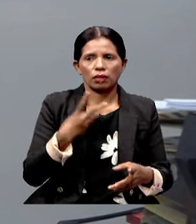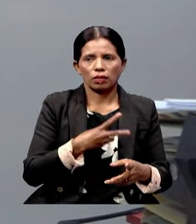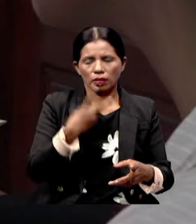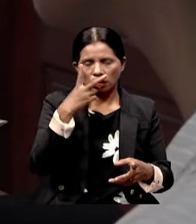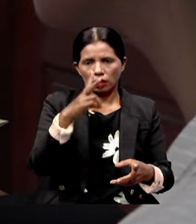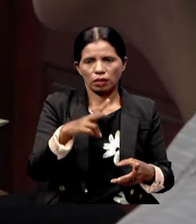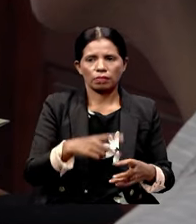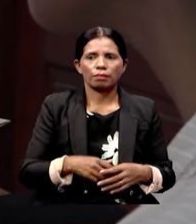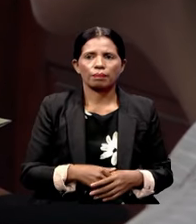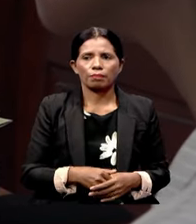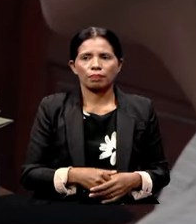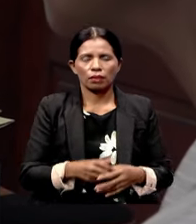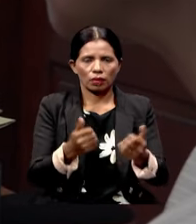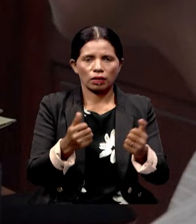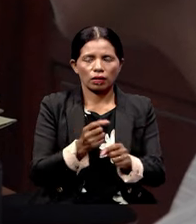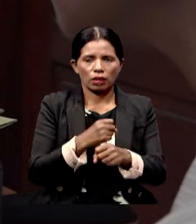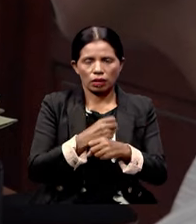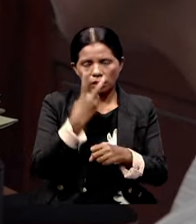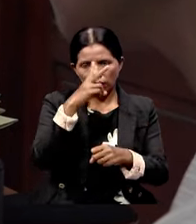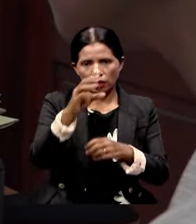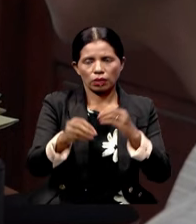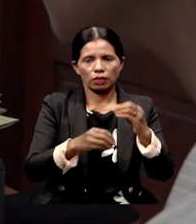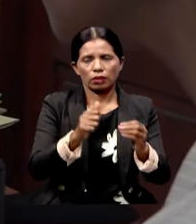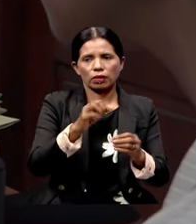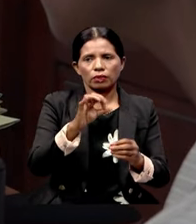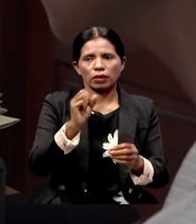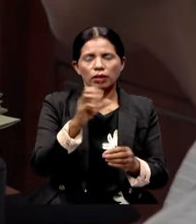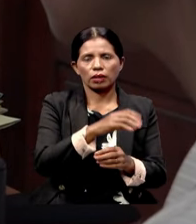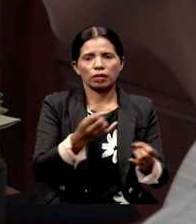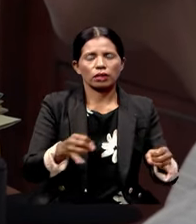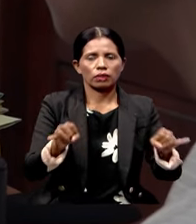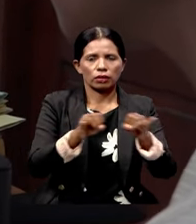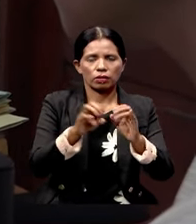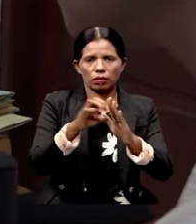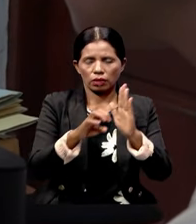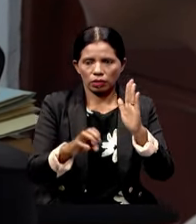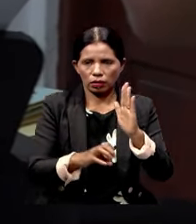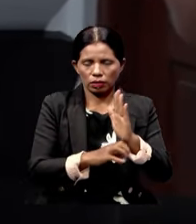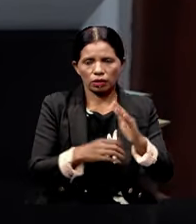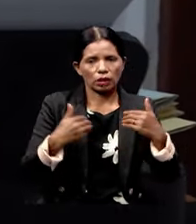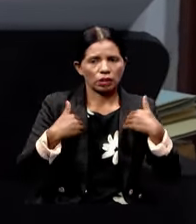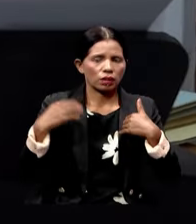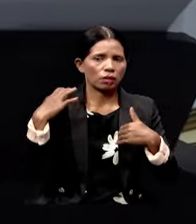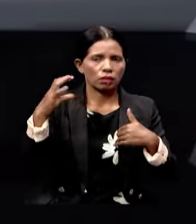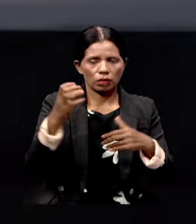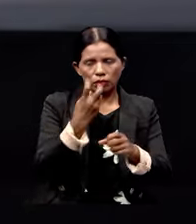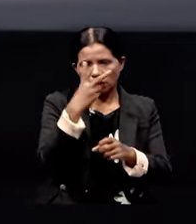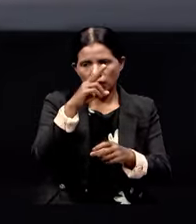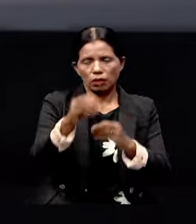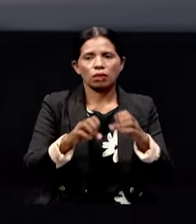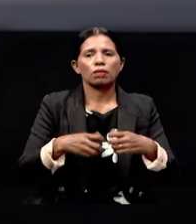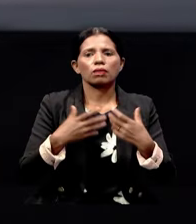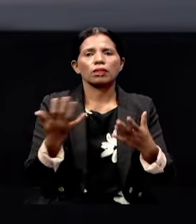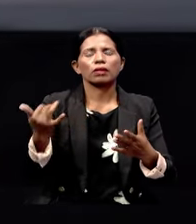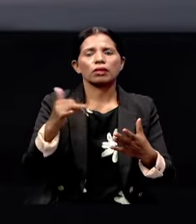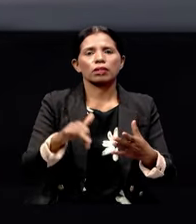de. Autoridade nebe halo controlo anesa ngai faeza no dara instituição estado nebe a competência ato halo controlo mai be oisa hostira